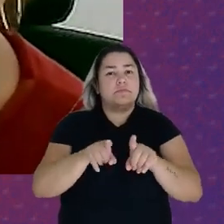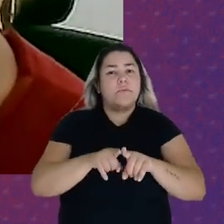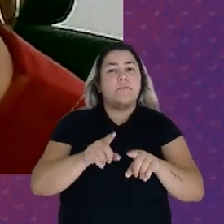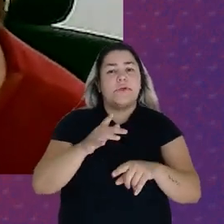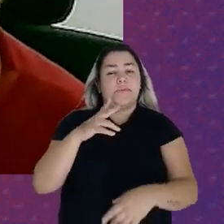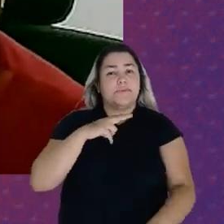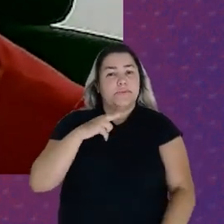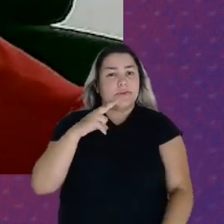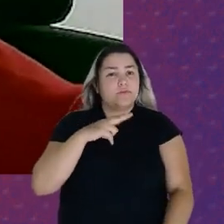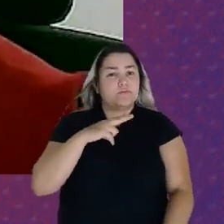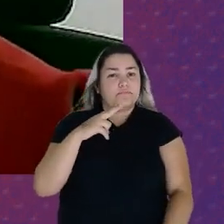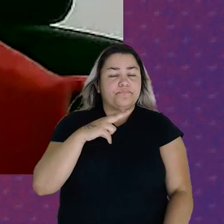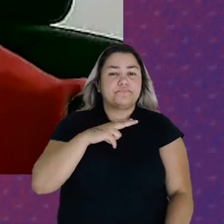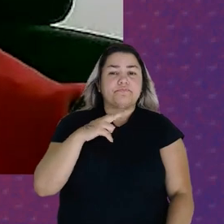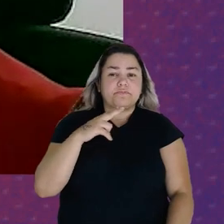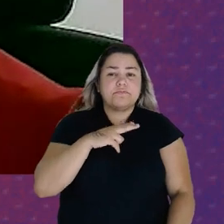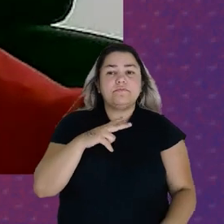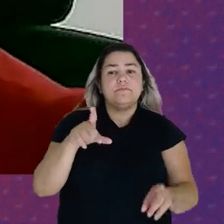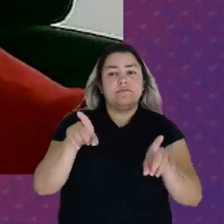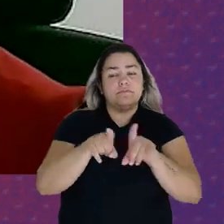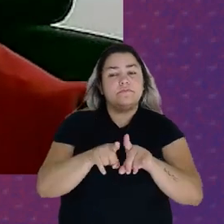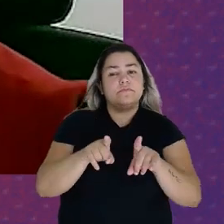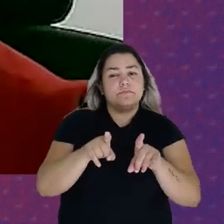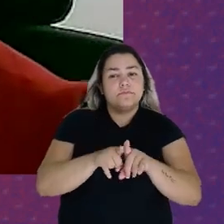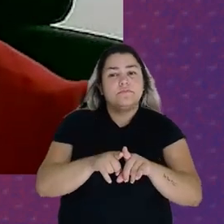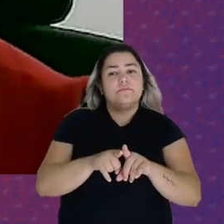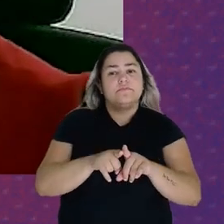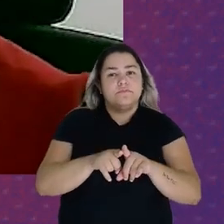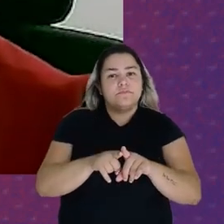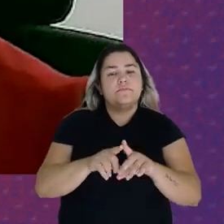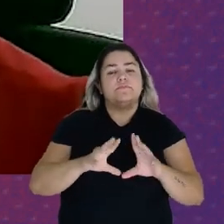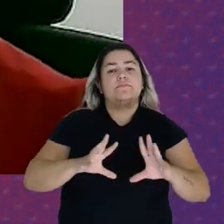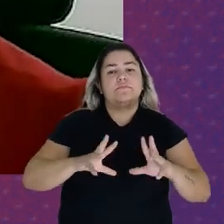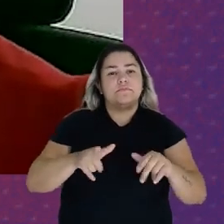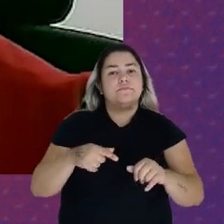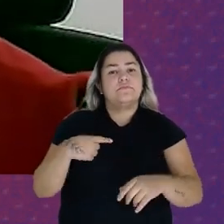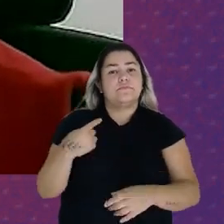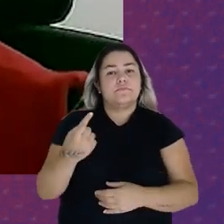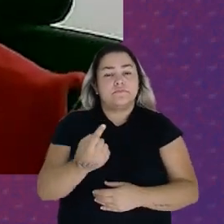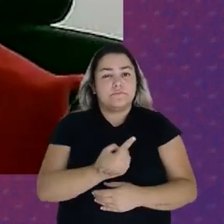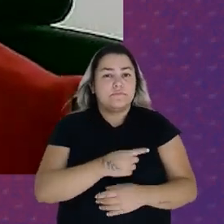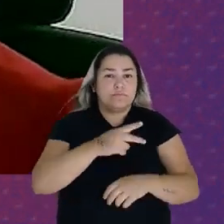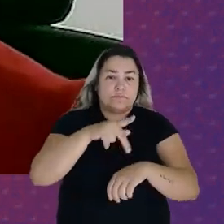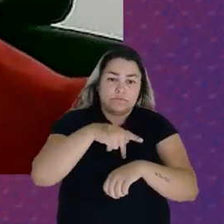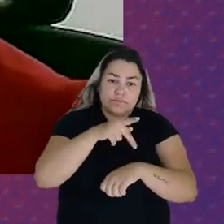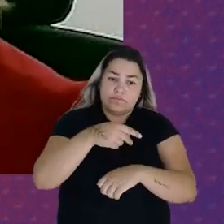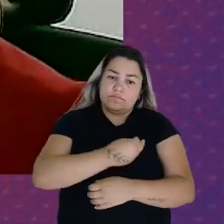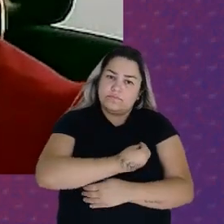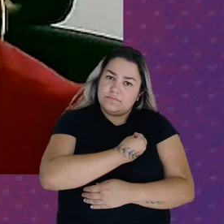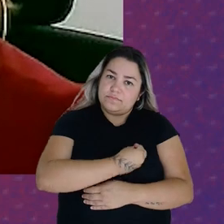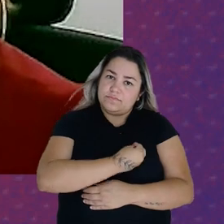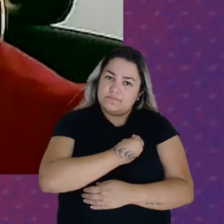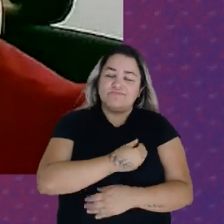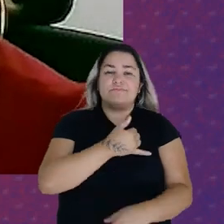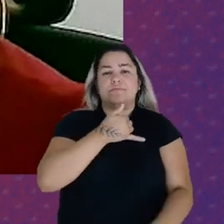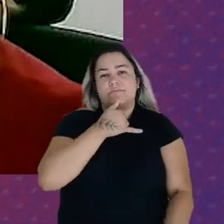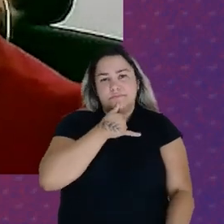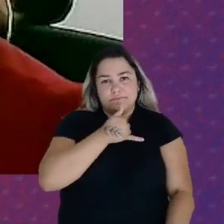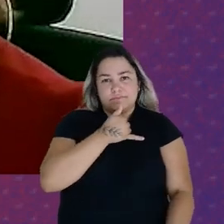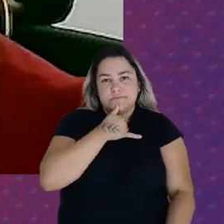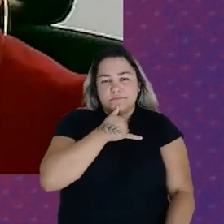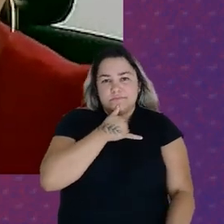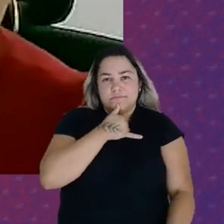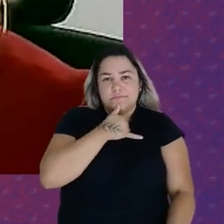pessoal e uma condição ideológica. Então, hoje nós vivemos num país que, lamentavelmente,